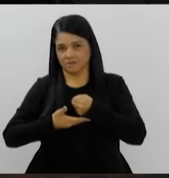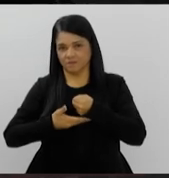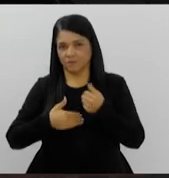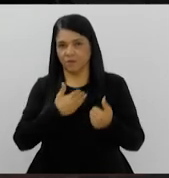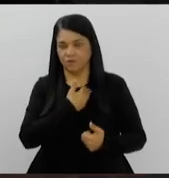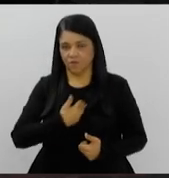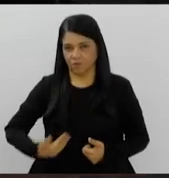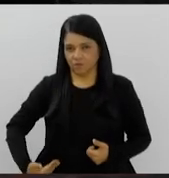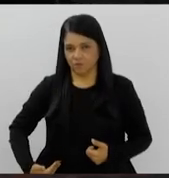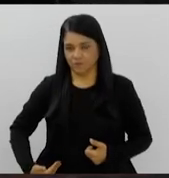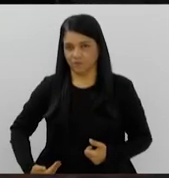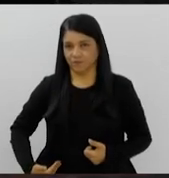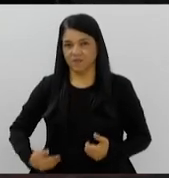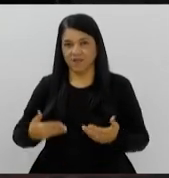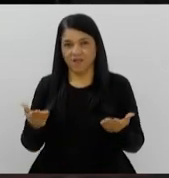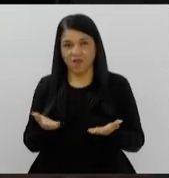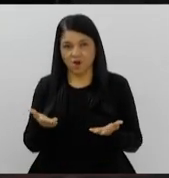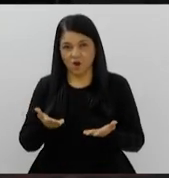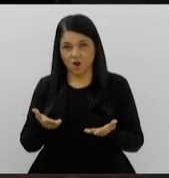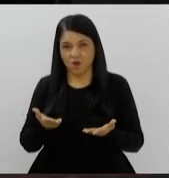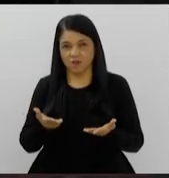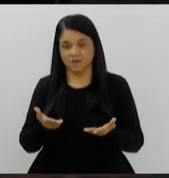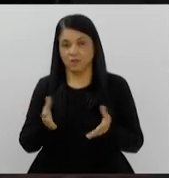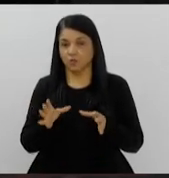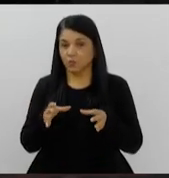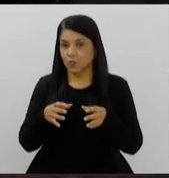agora, está na mão da oposição.